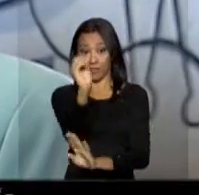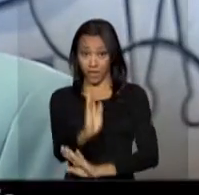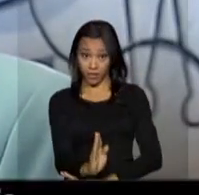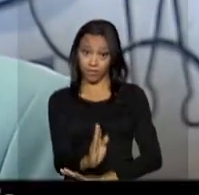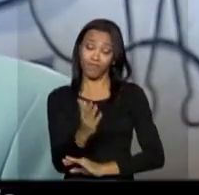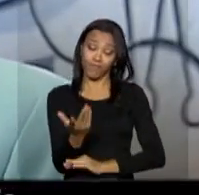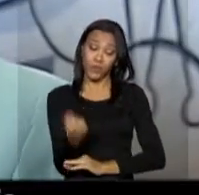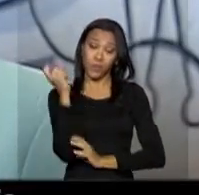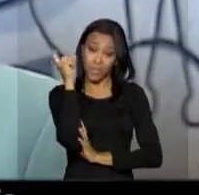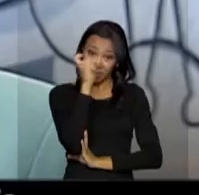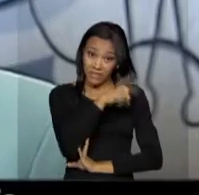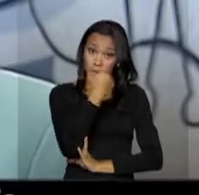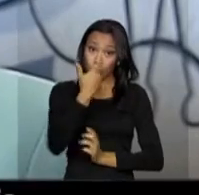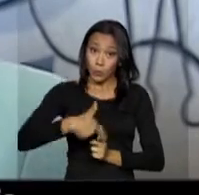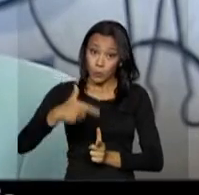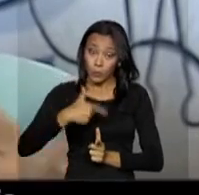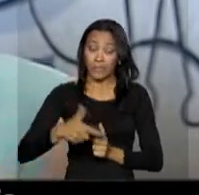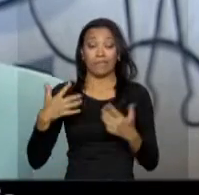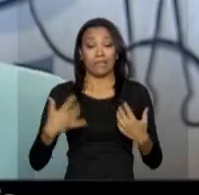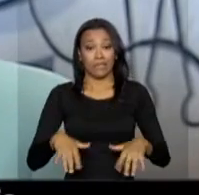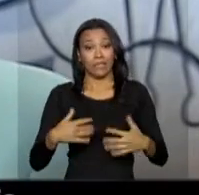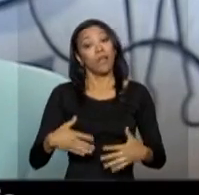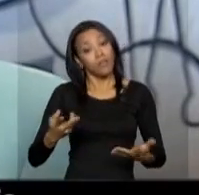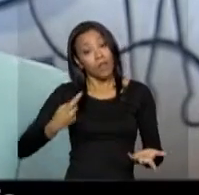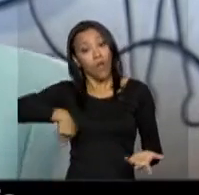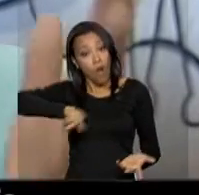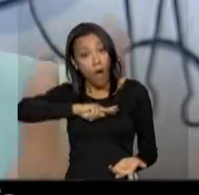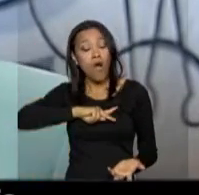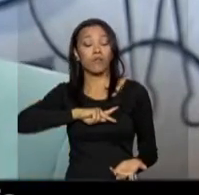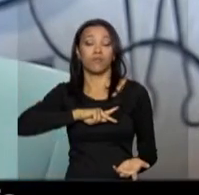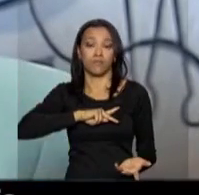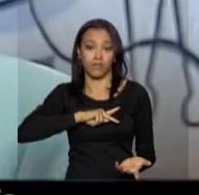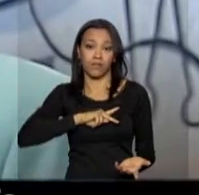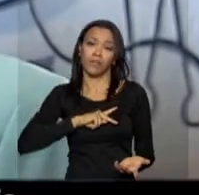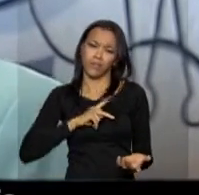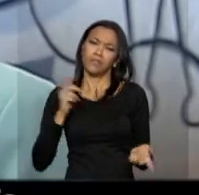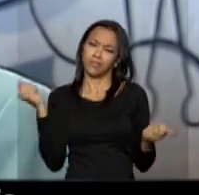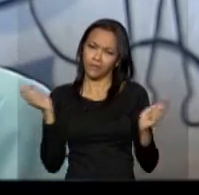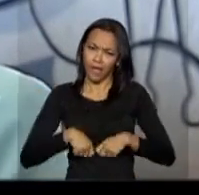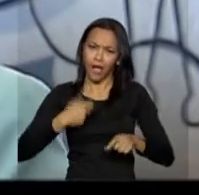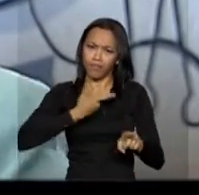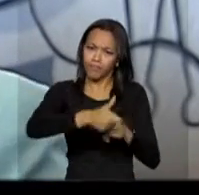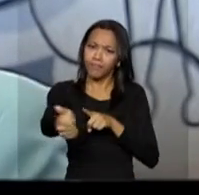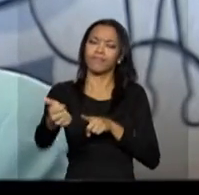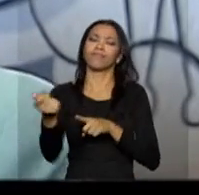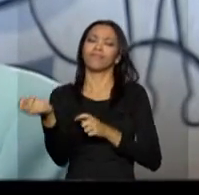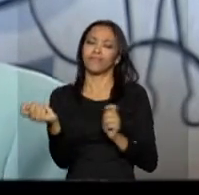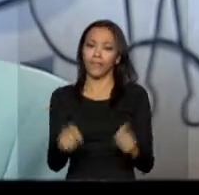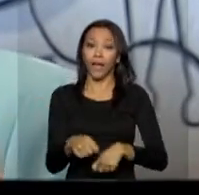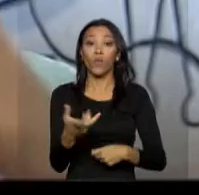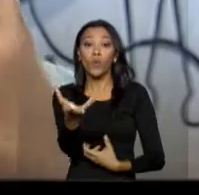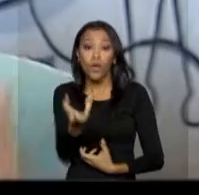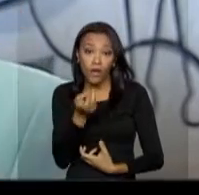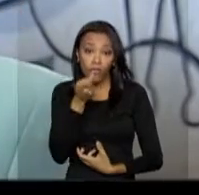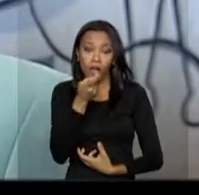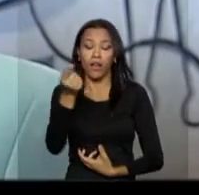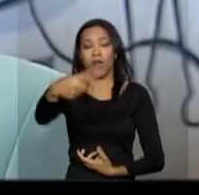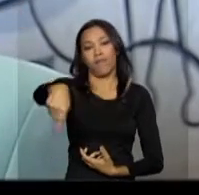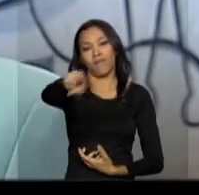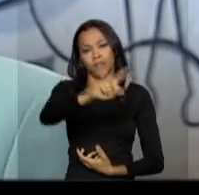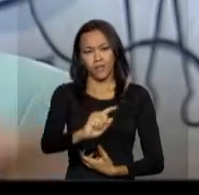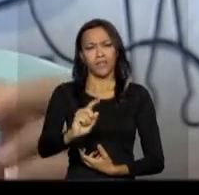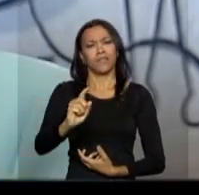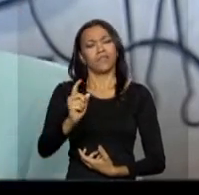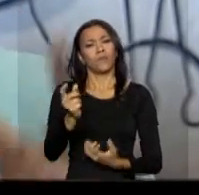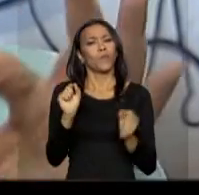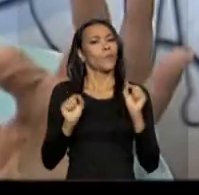As dificuldades, insisto, são nossas e são superáveis. O que eu quero dizer com toda a